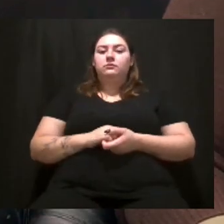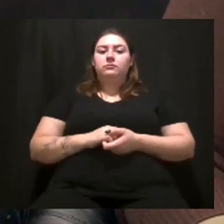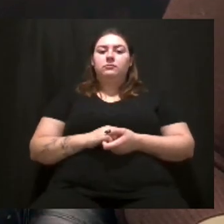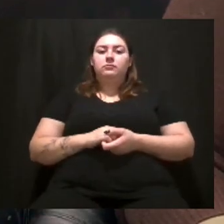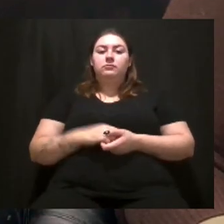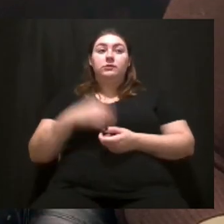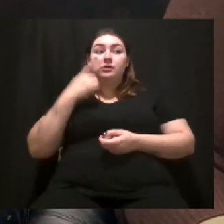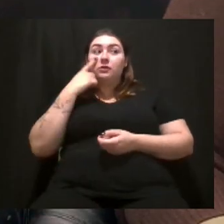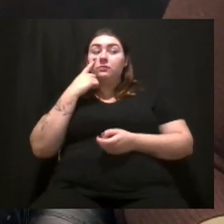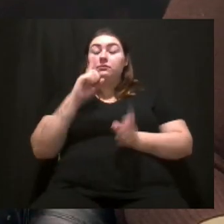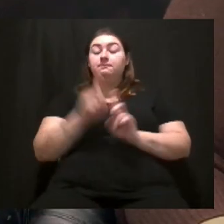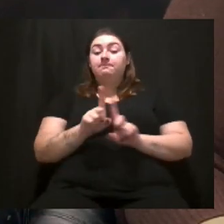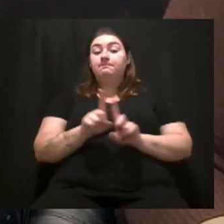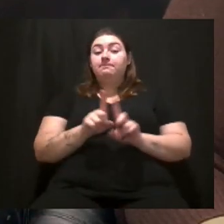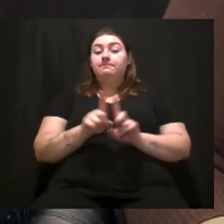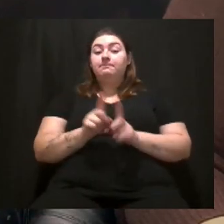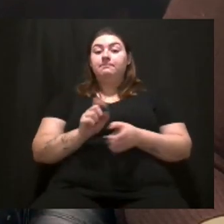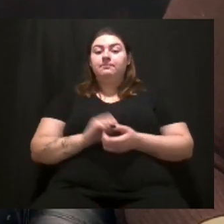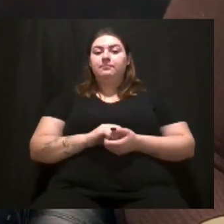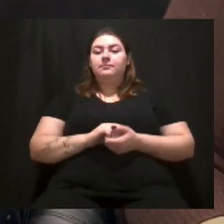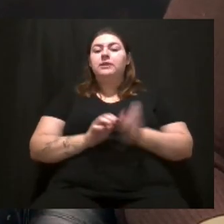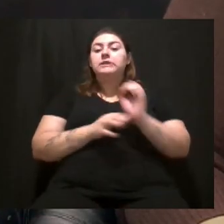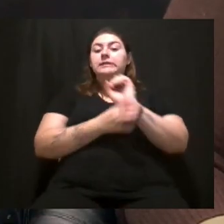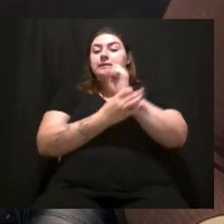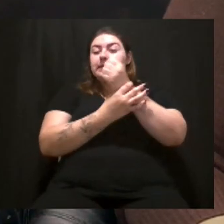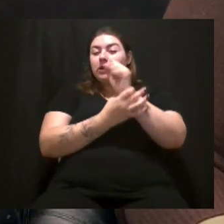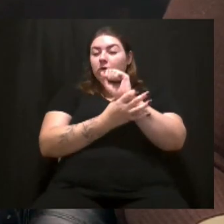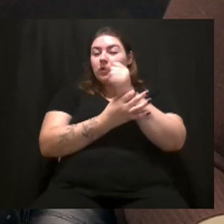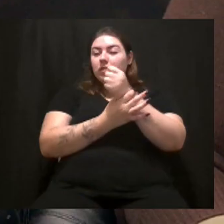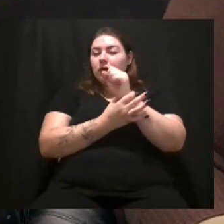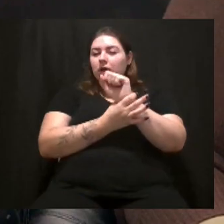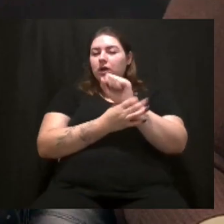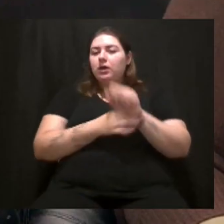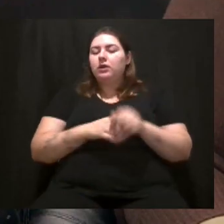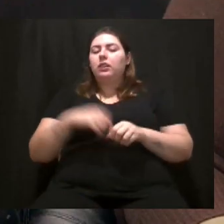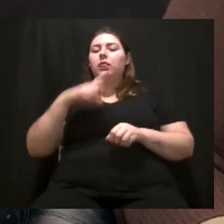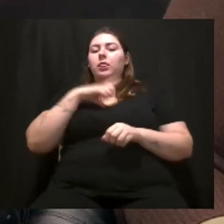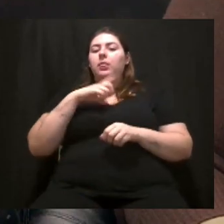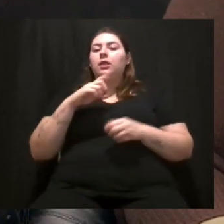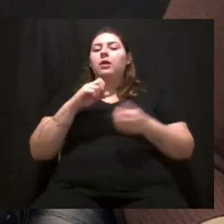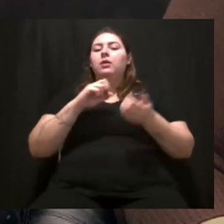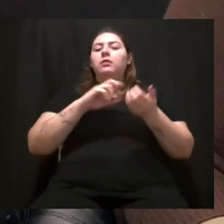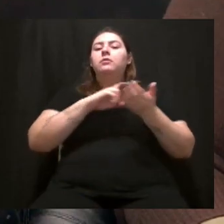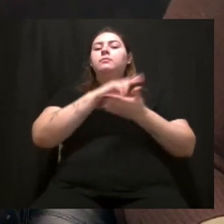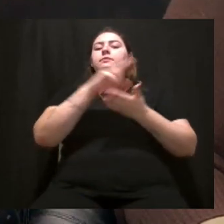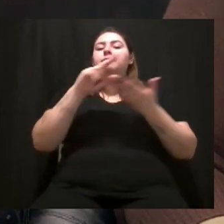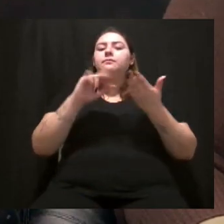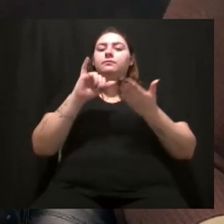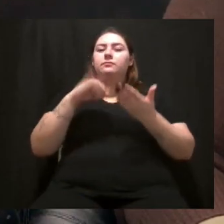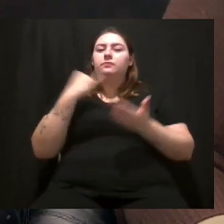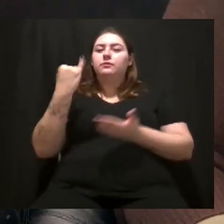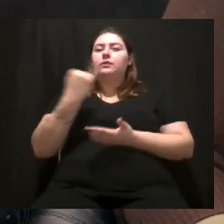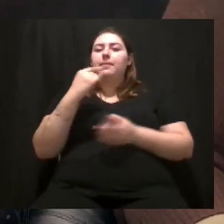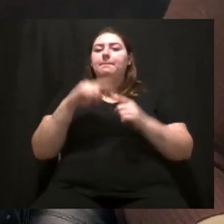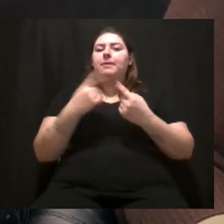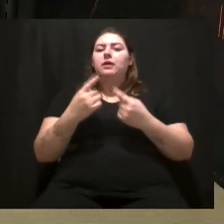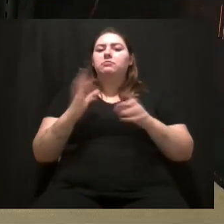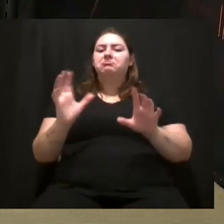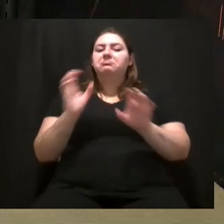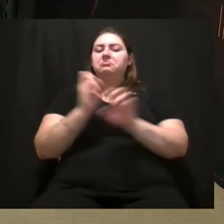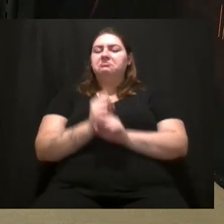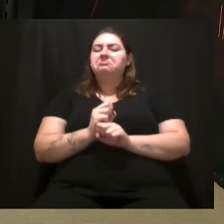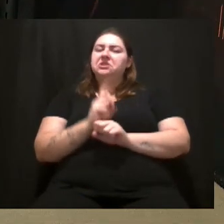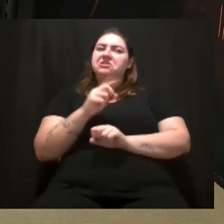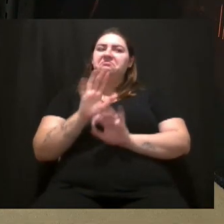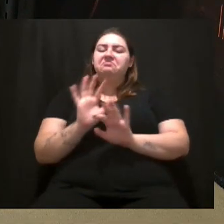também em relação à segurança. Tem alguns outros fatores bem importantes, mas acho que de maneira geral é isso. E um